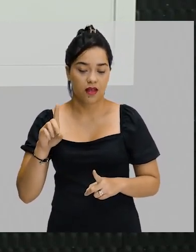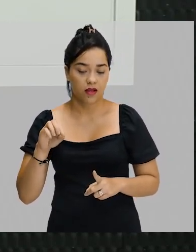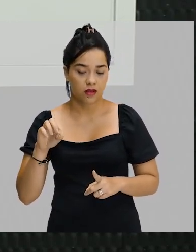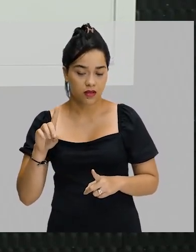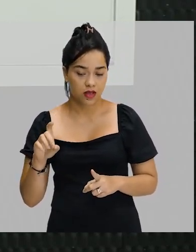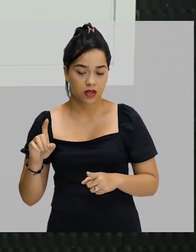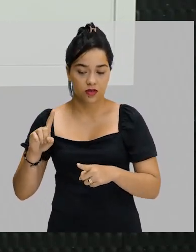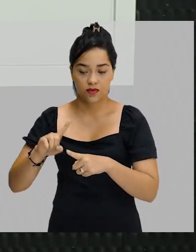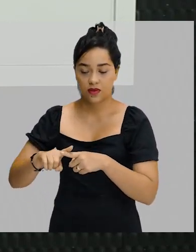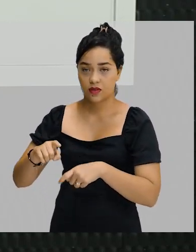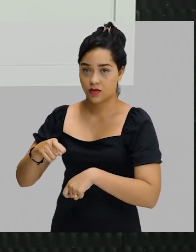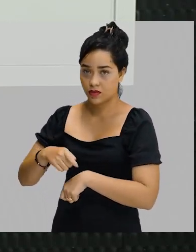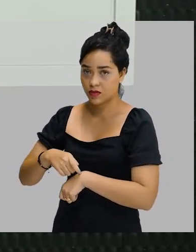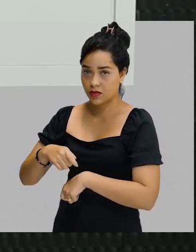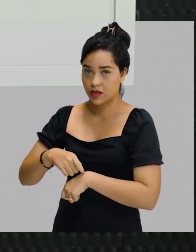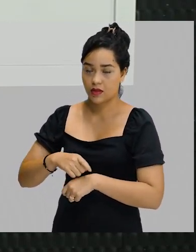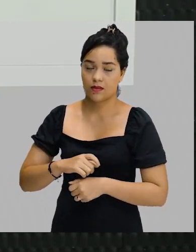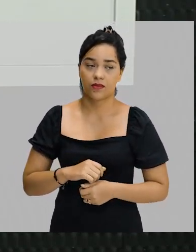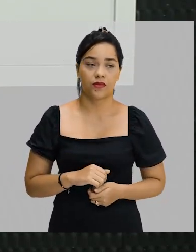tempo. Pronto.